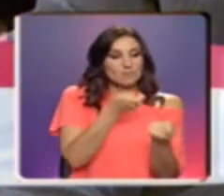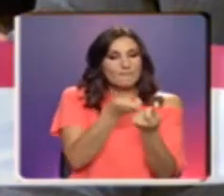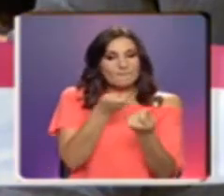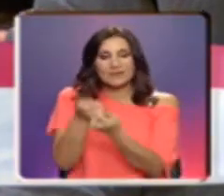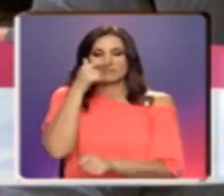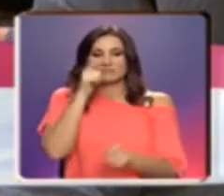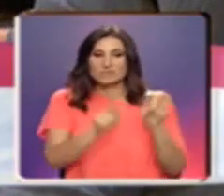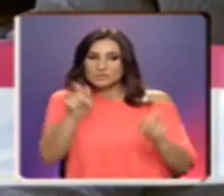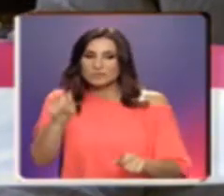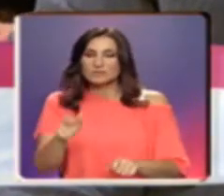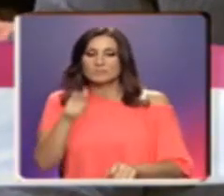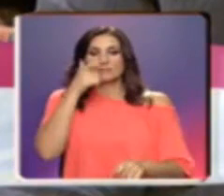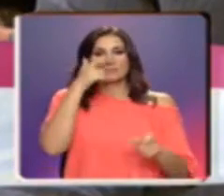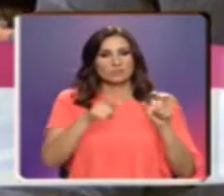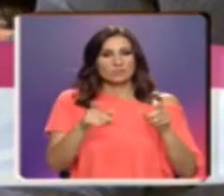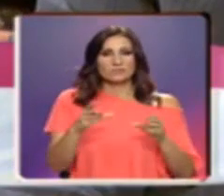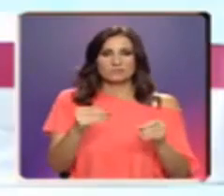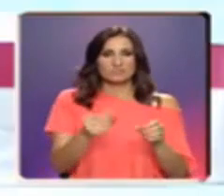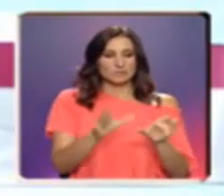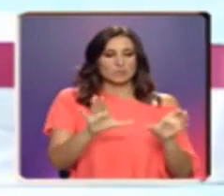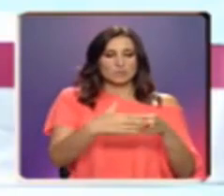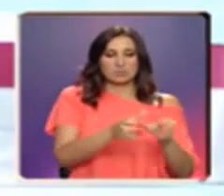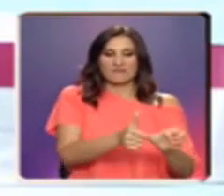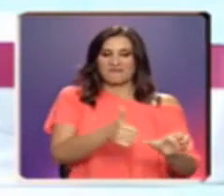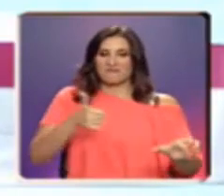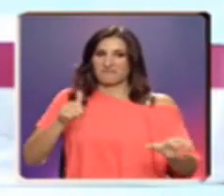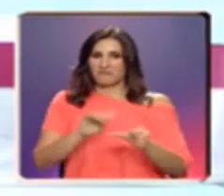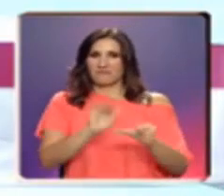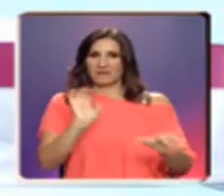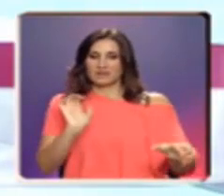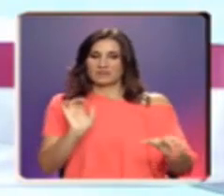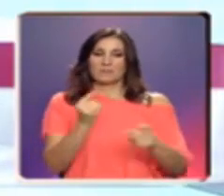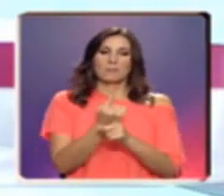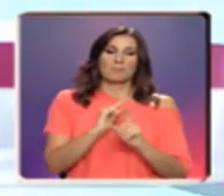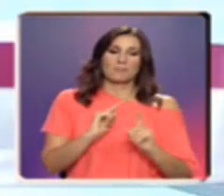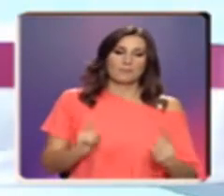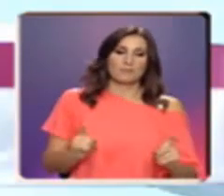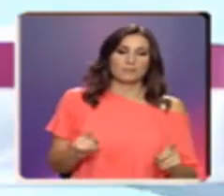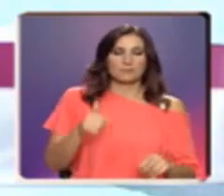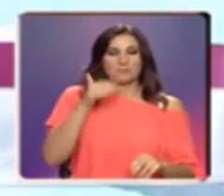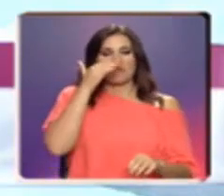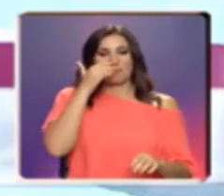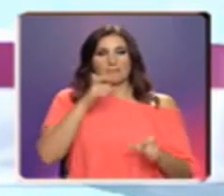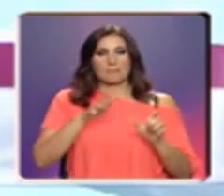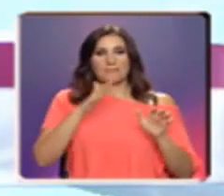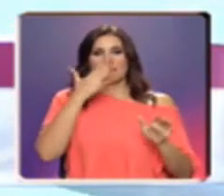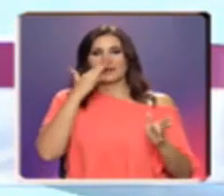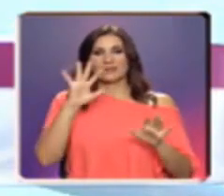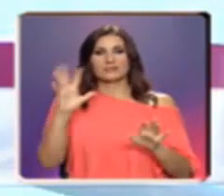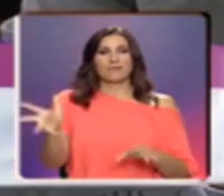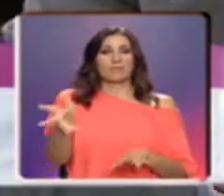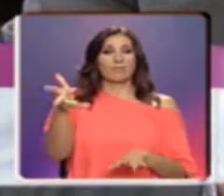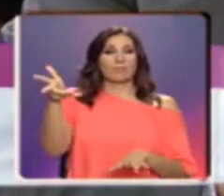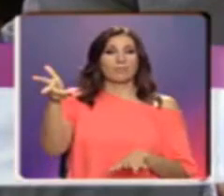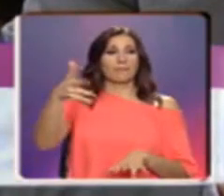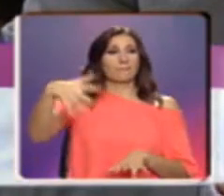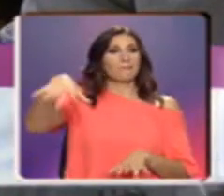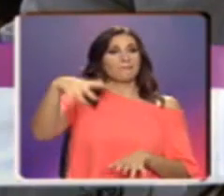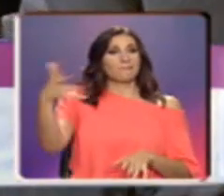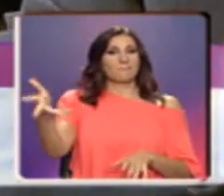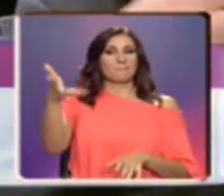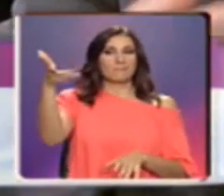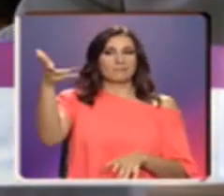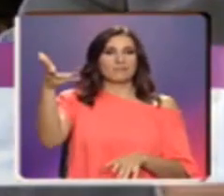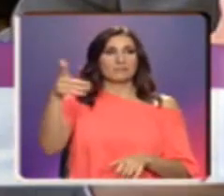porque as pessoas estavam muito afastadas do clube, porque vivemos num elitismo exagerado, Que